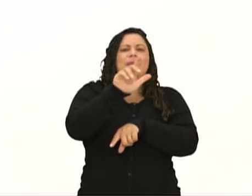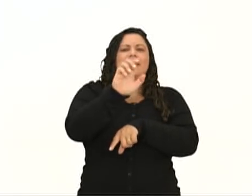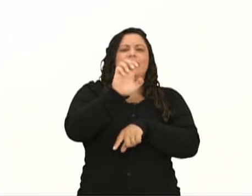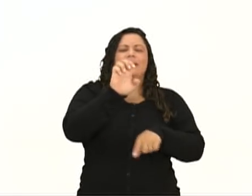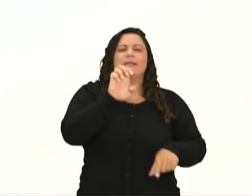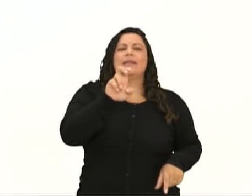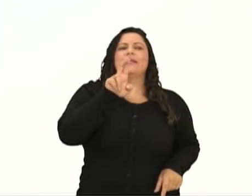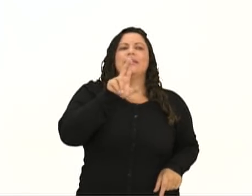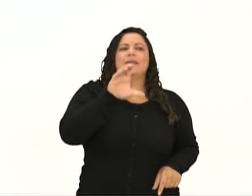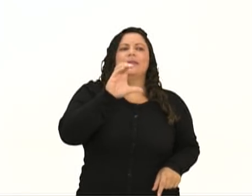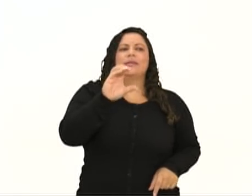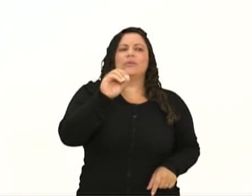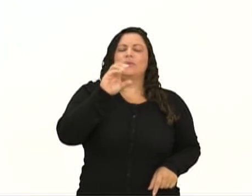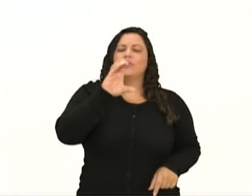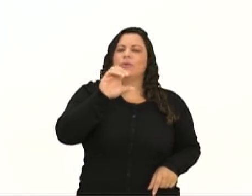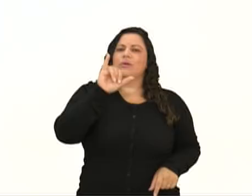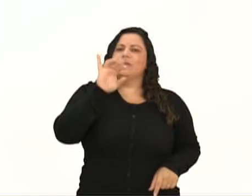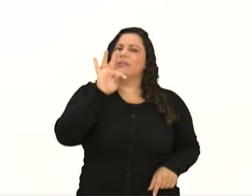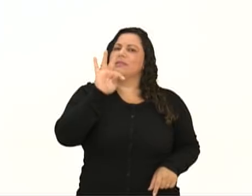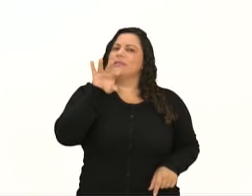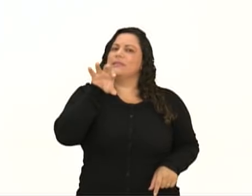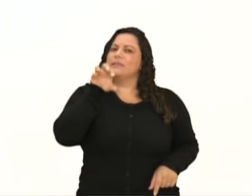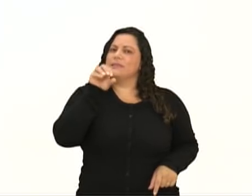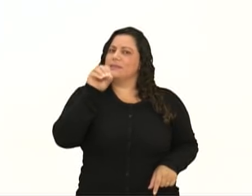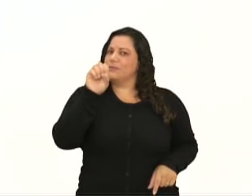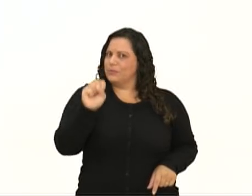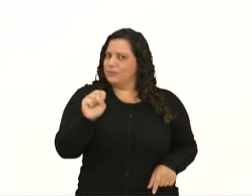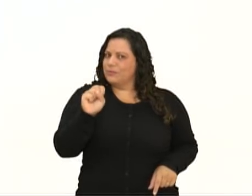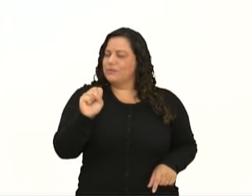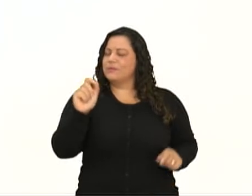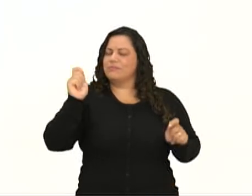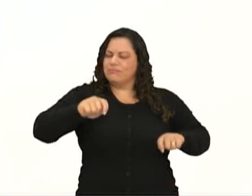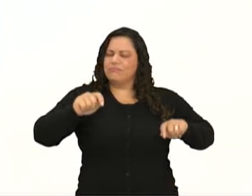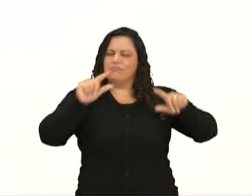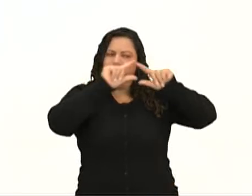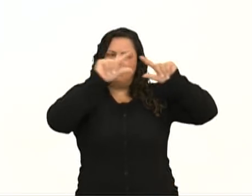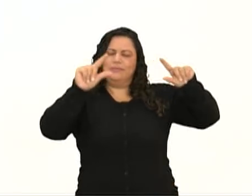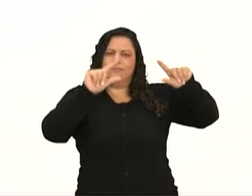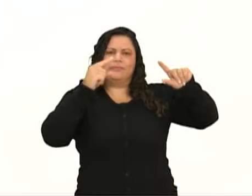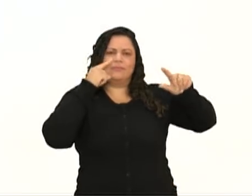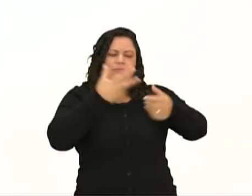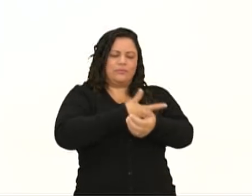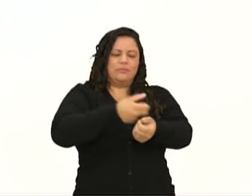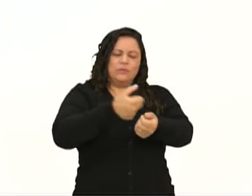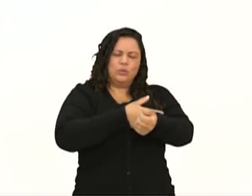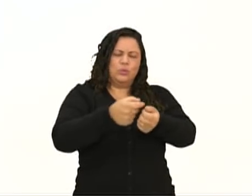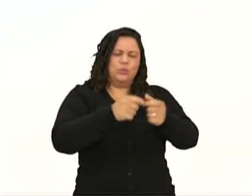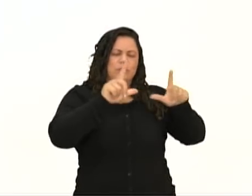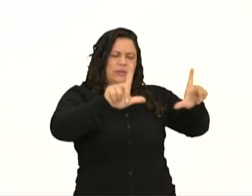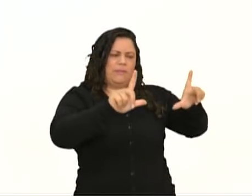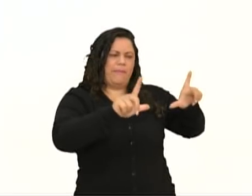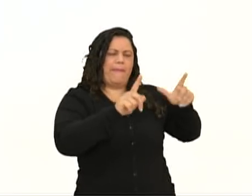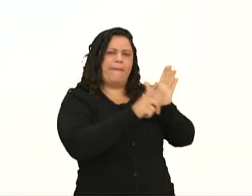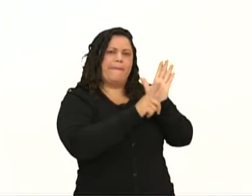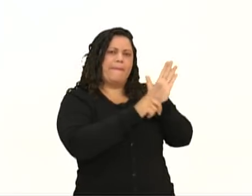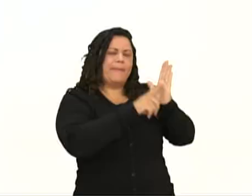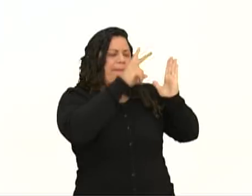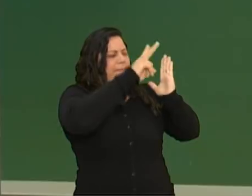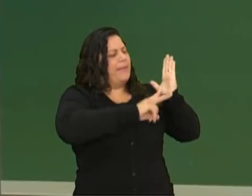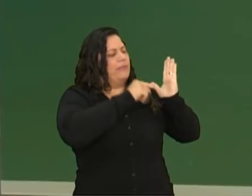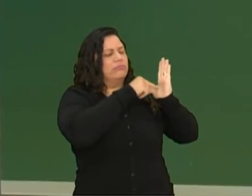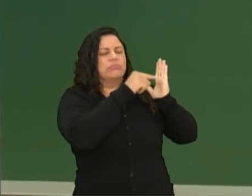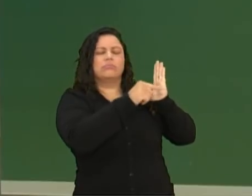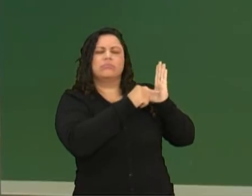exame de sangue, vai estar escrito lá provavelmente leucócitos, em vez de glóbulos brancos. Para que servem estas